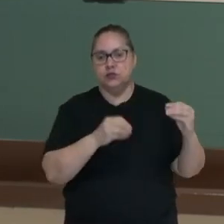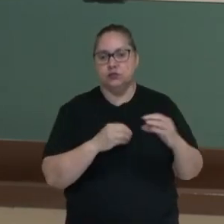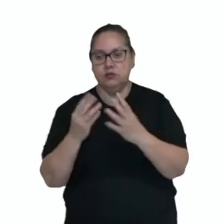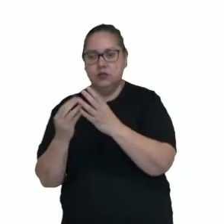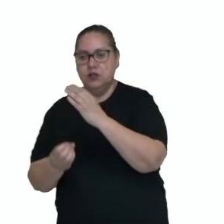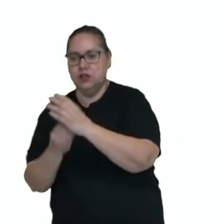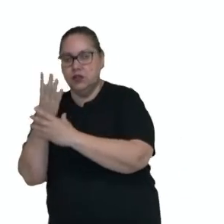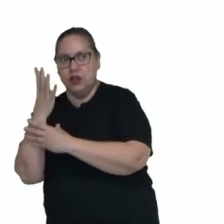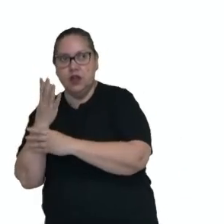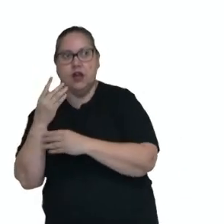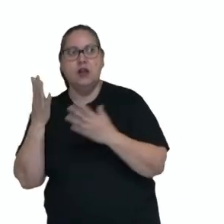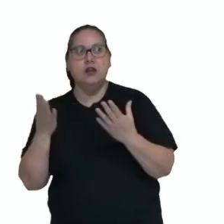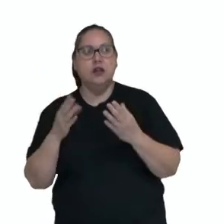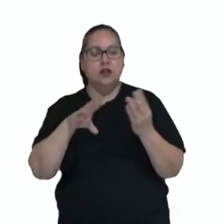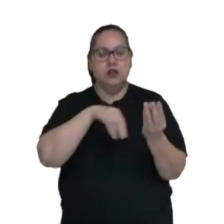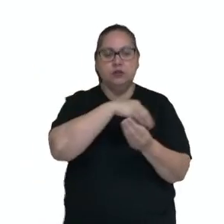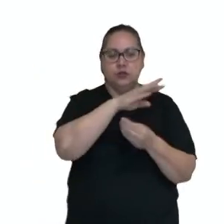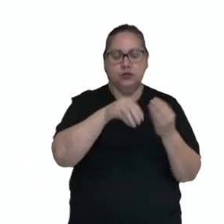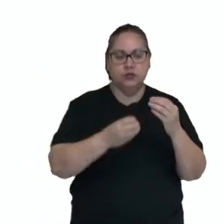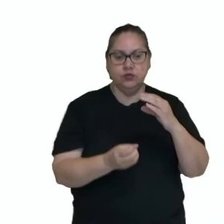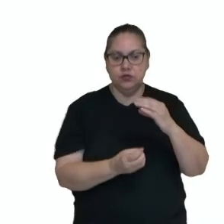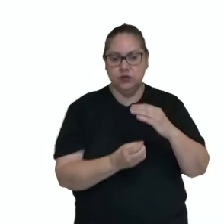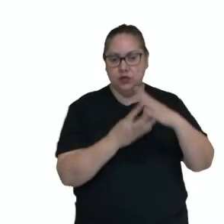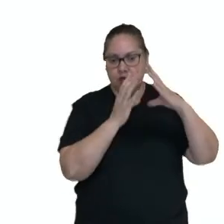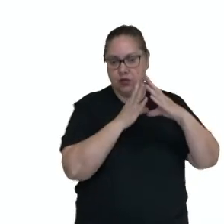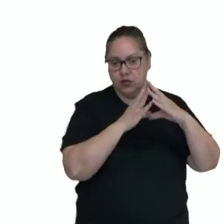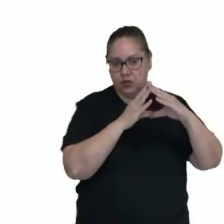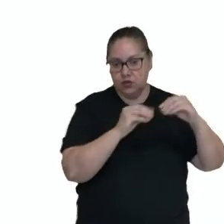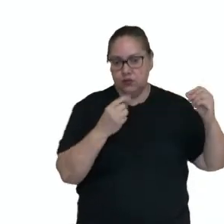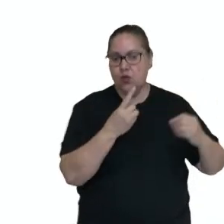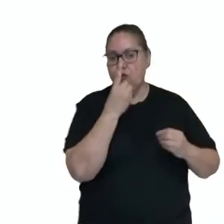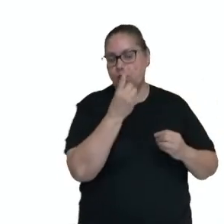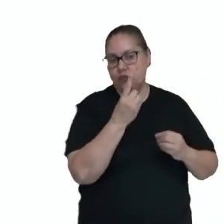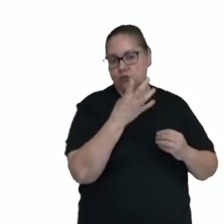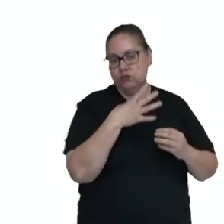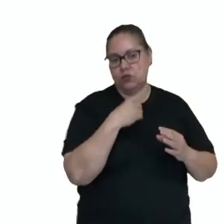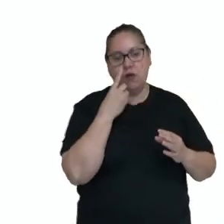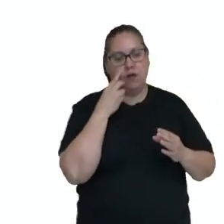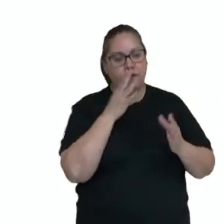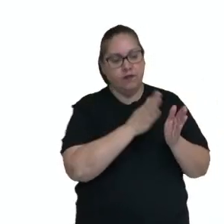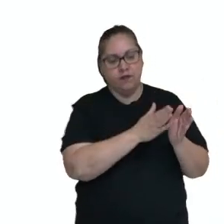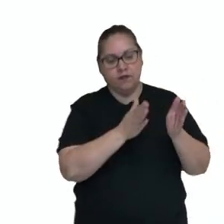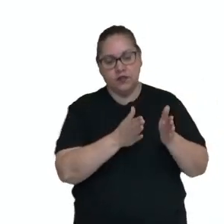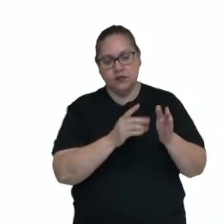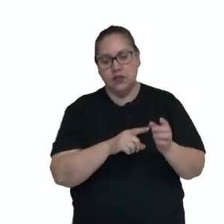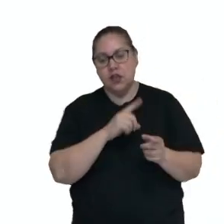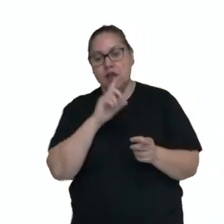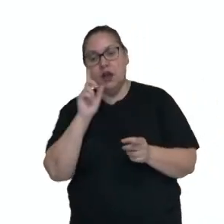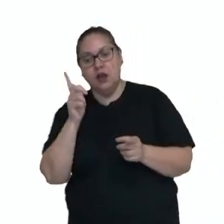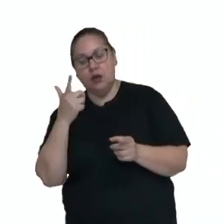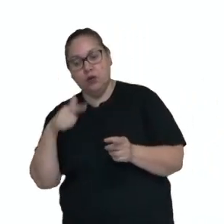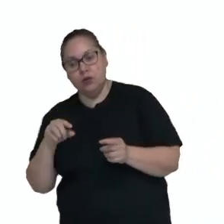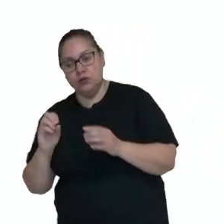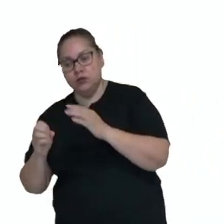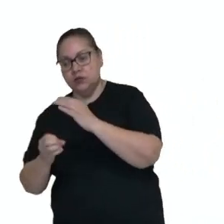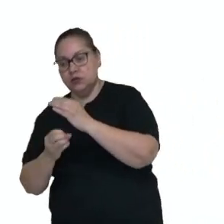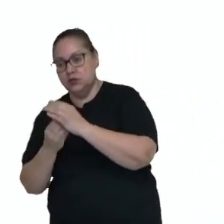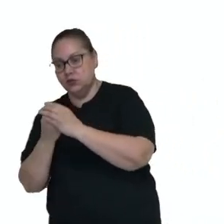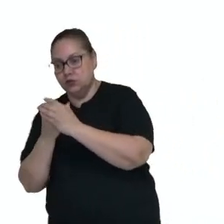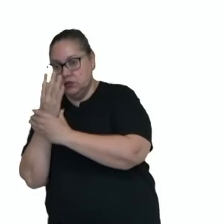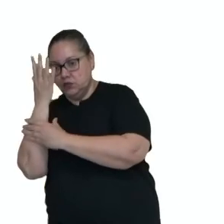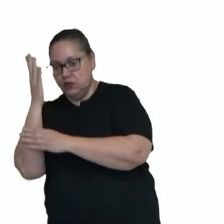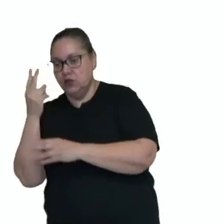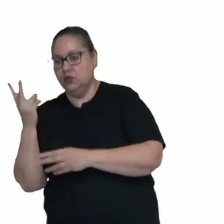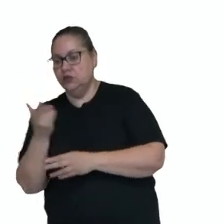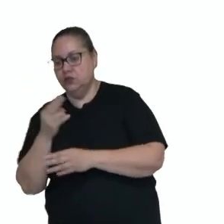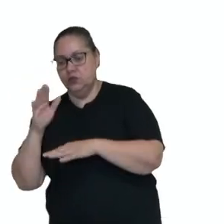heterogênea? A mistura homogênea possui então um único aspecto, uma única fase, enquanto a mistura heterogênea possui